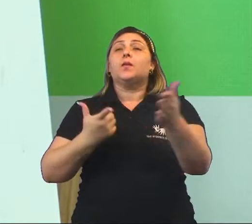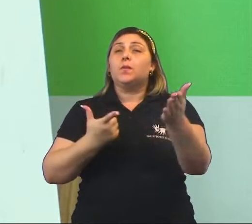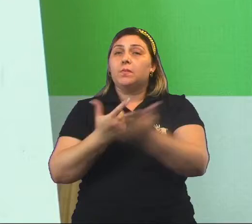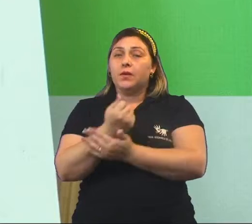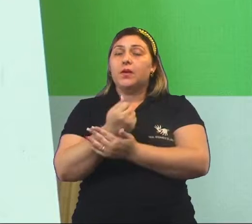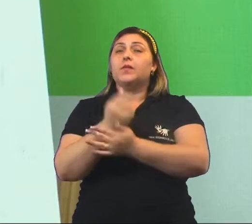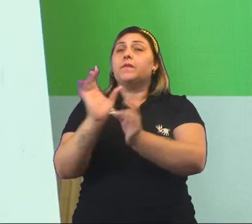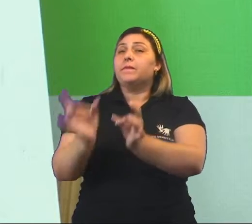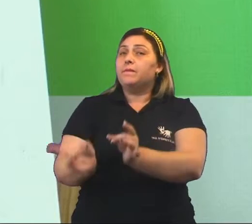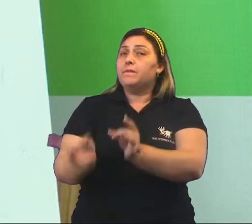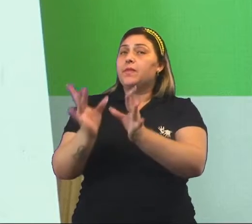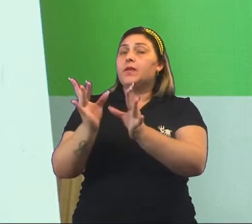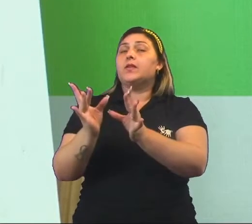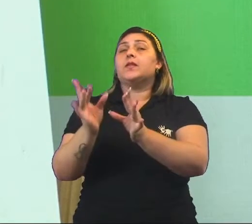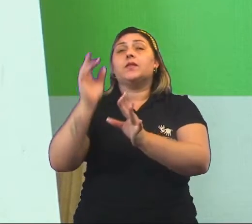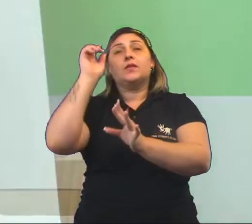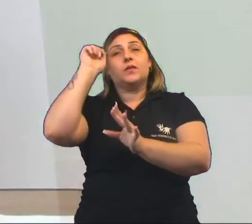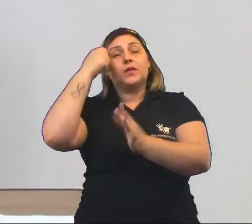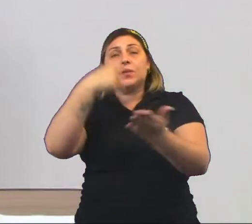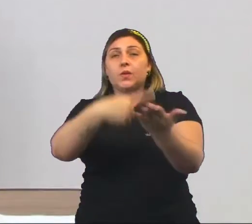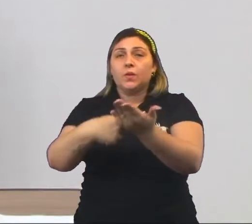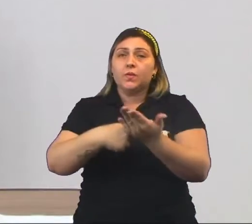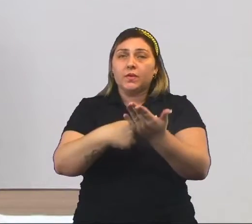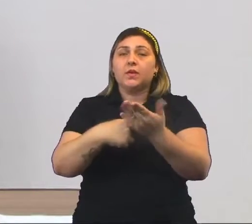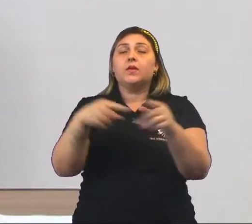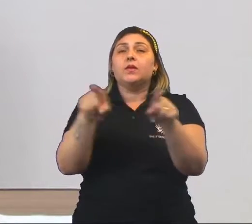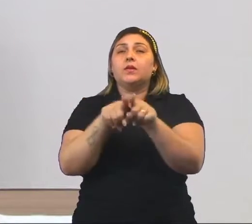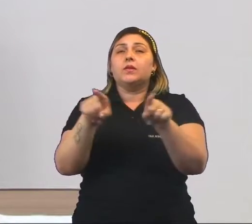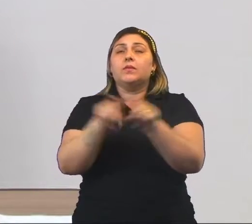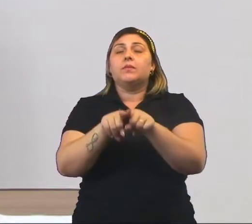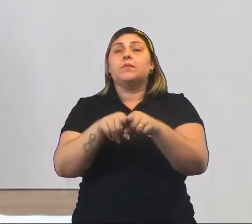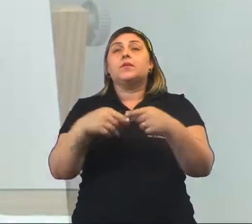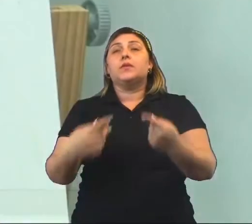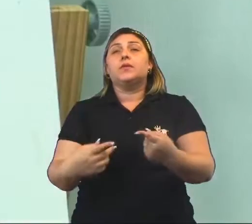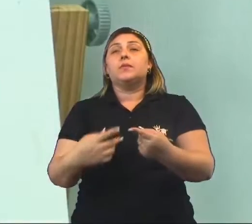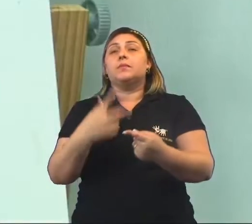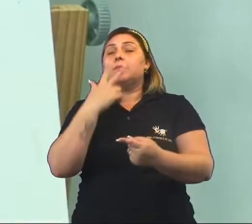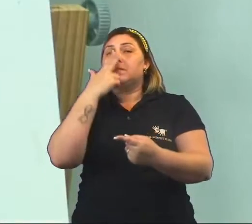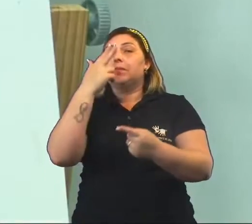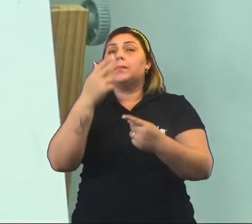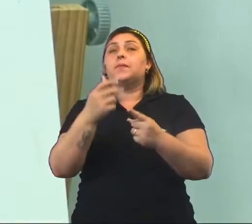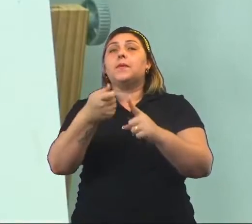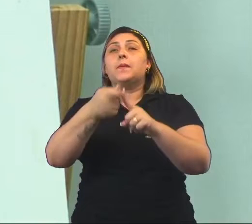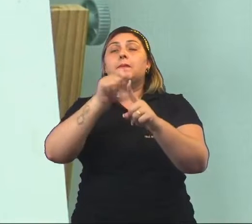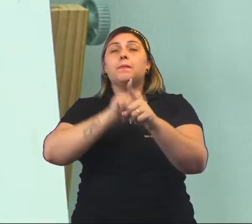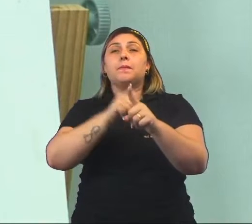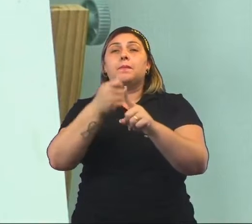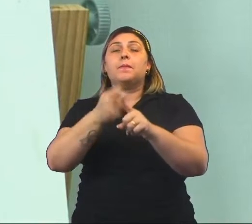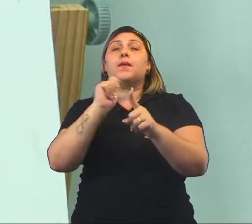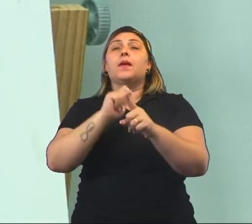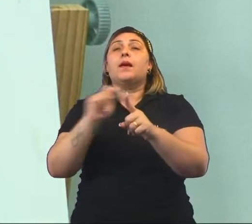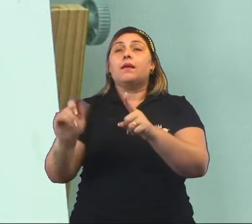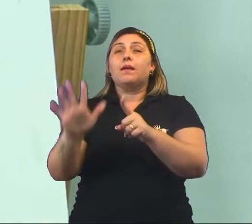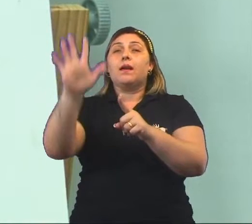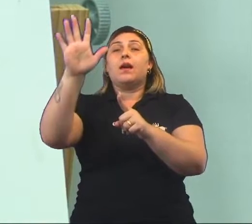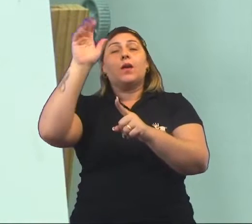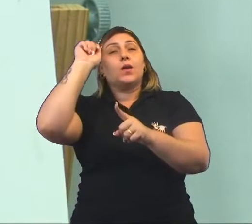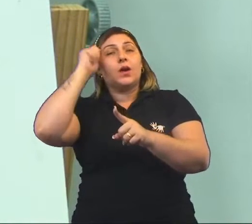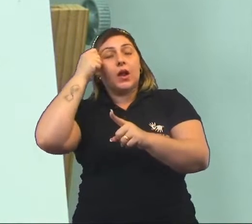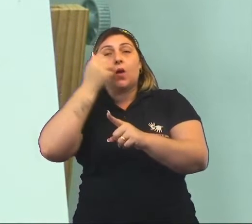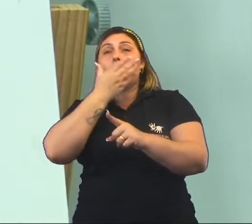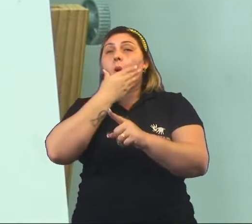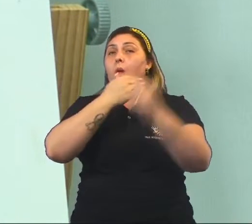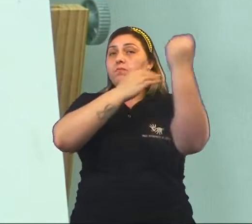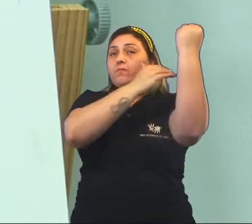comprados, vendidos e negociados. Assim como se fosse um cacho de banana. Custava mais caro o negro